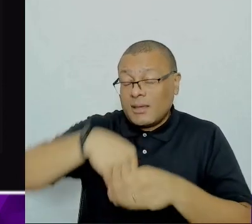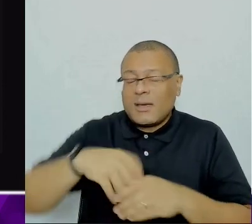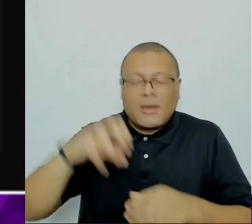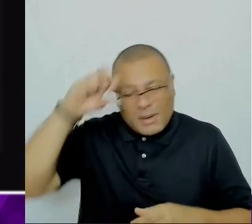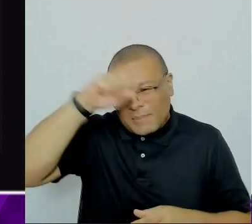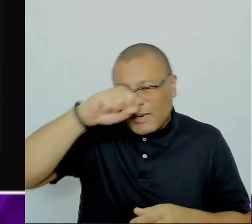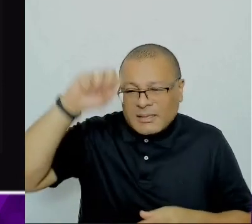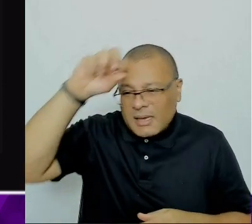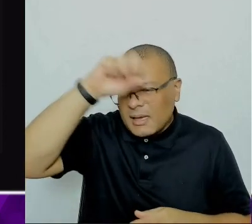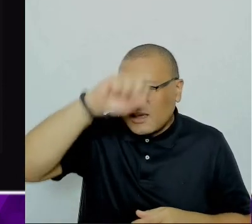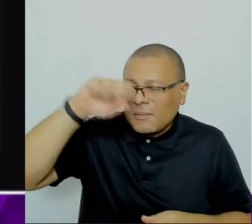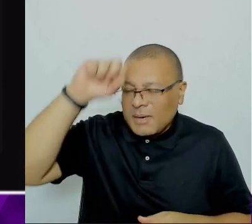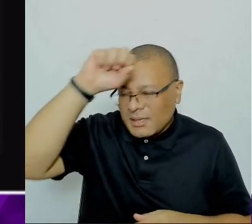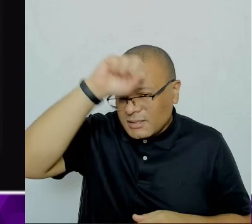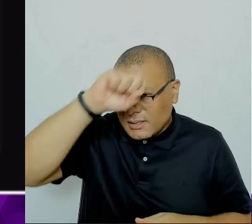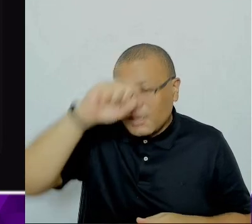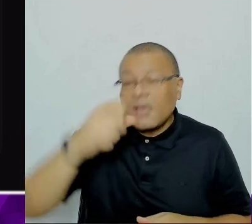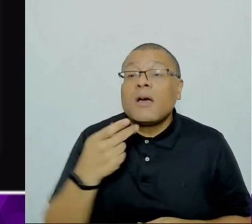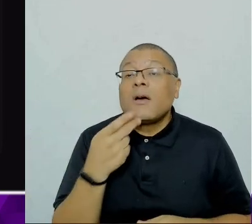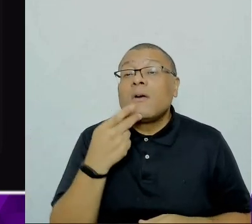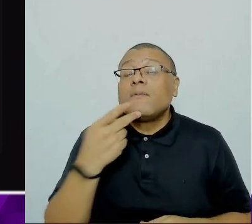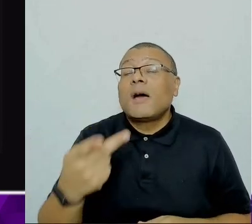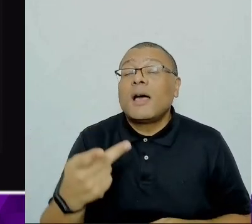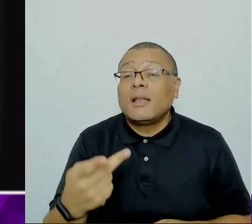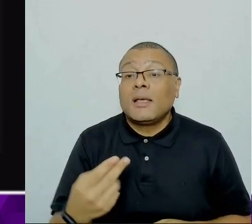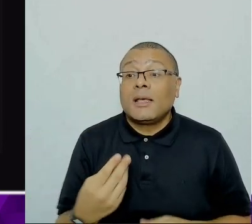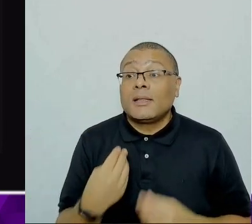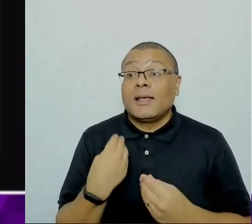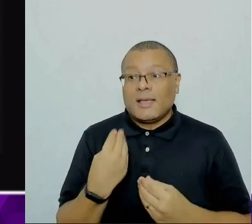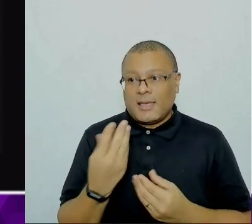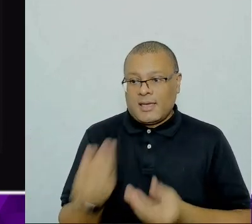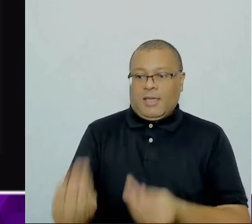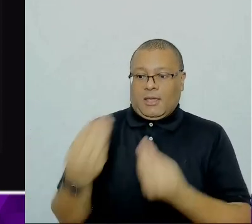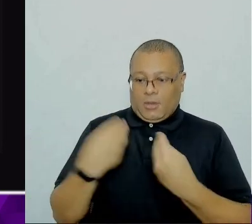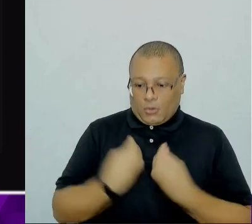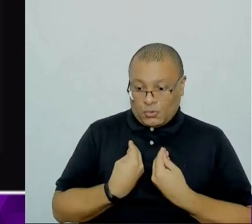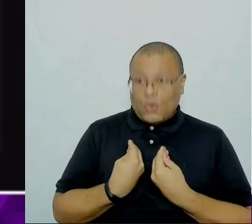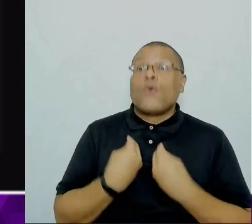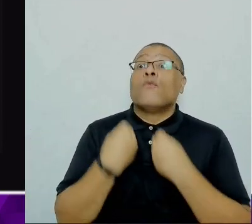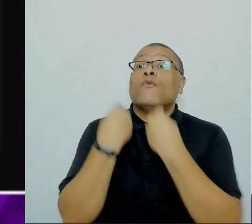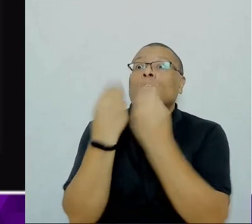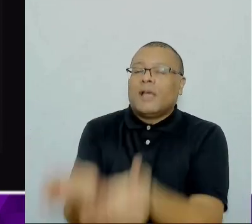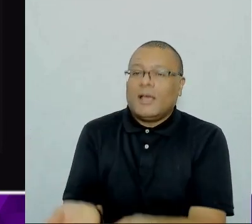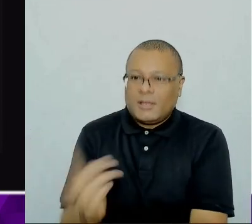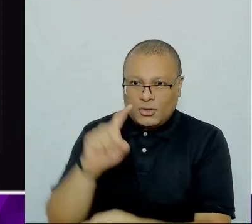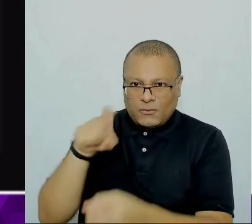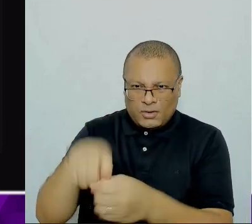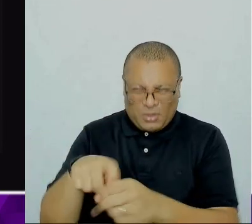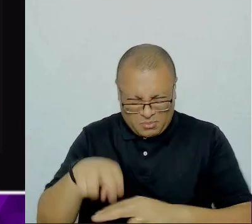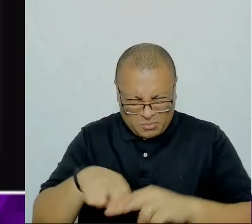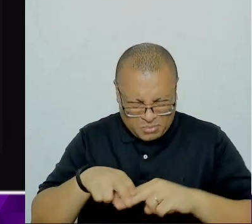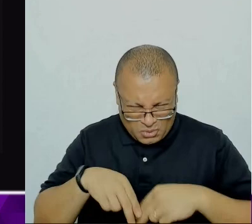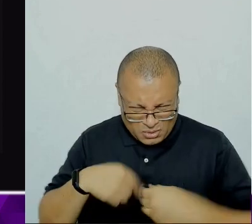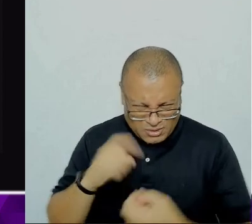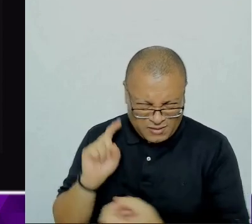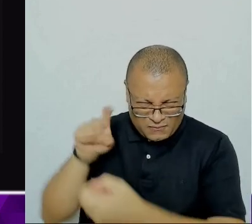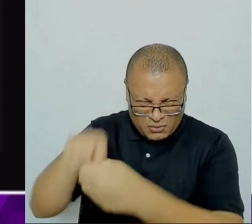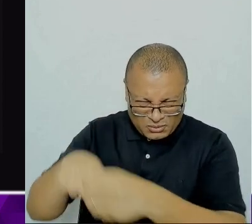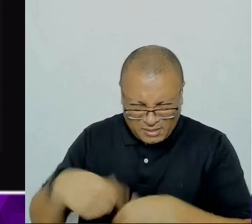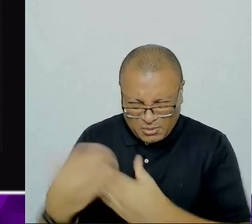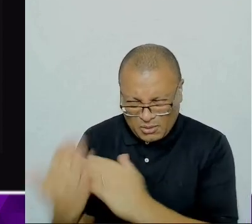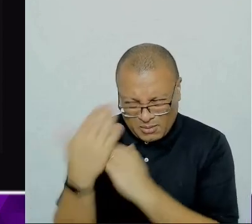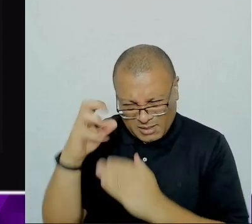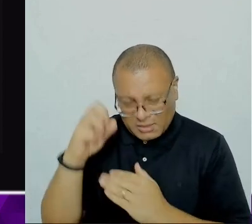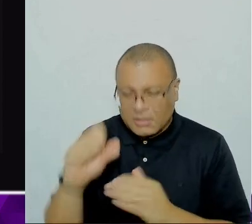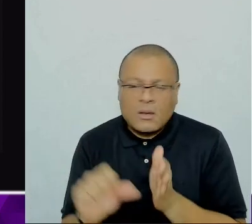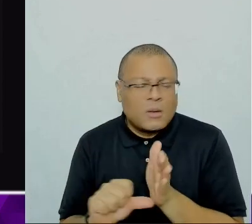aprendizado, que a gente chama no mercado que é o give back. Mas eu sempre falo isso, né? Não é só pelo give back, mas é pelo give first. A